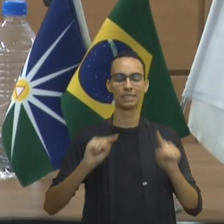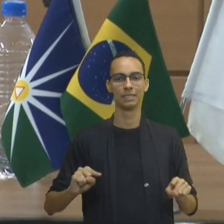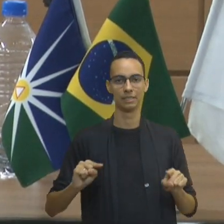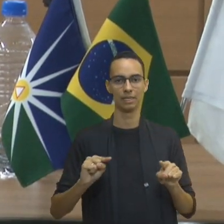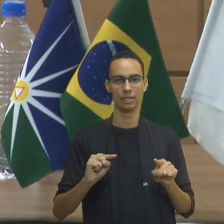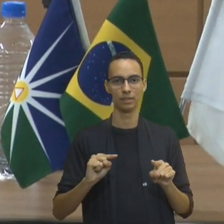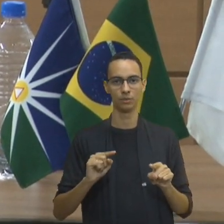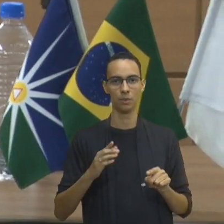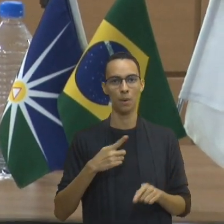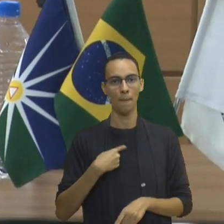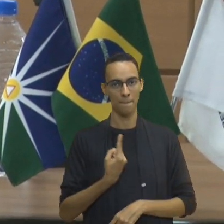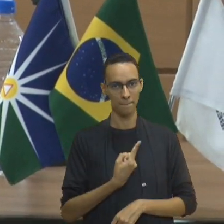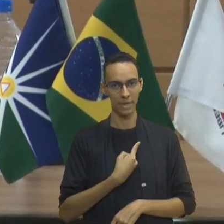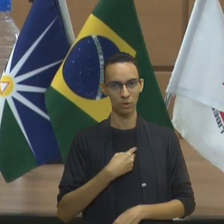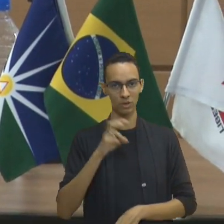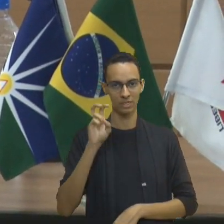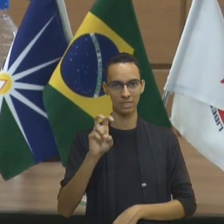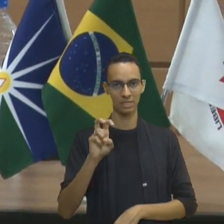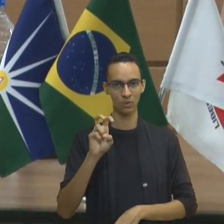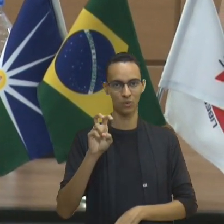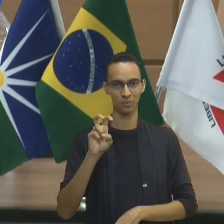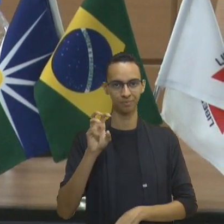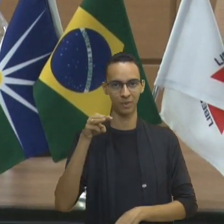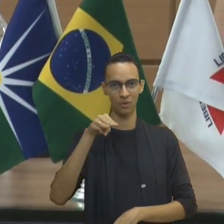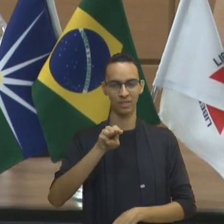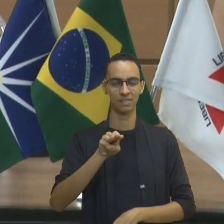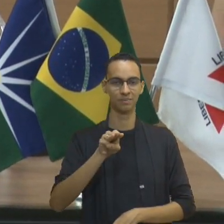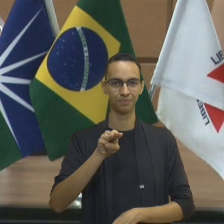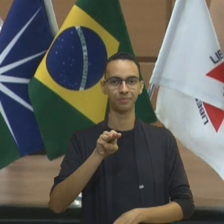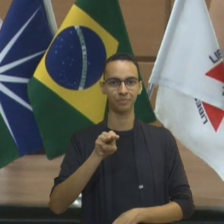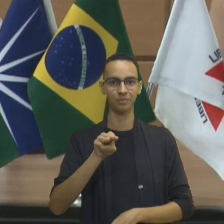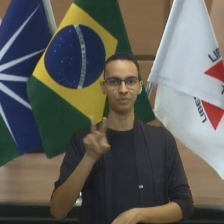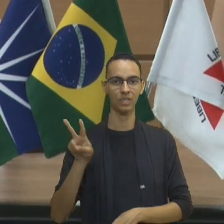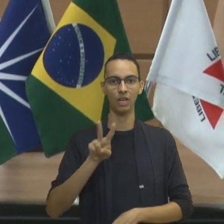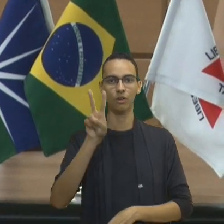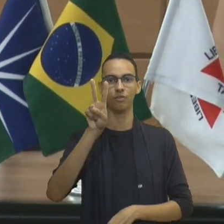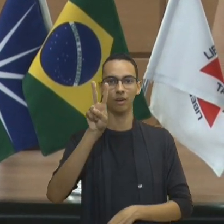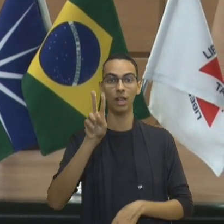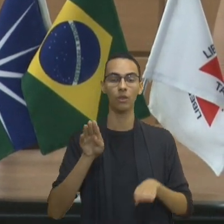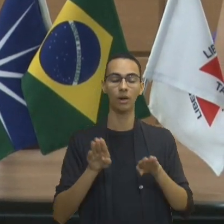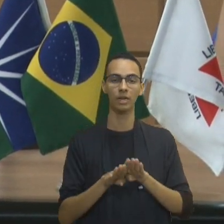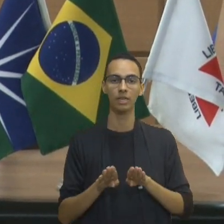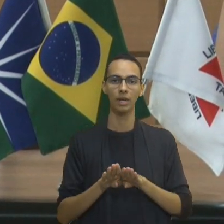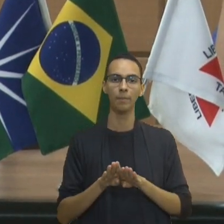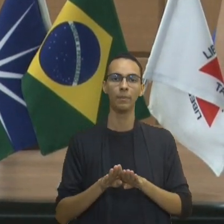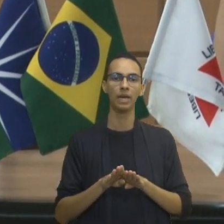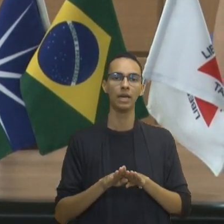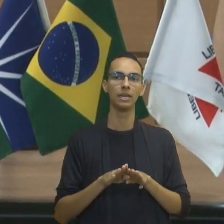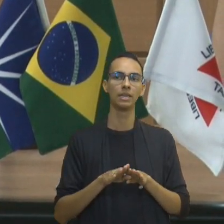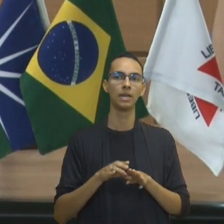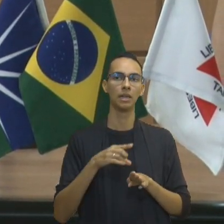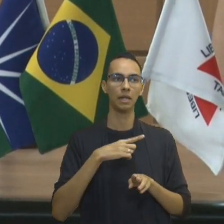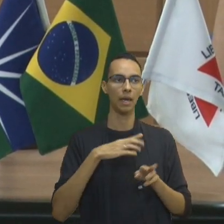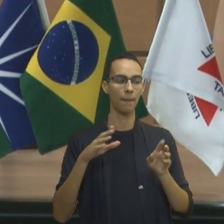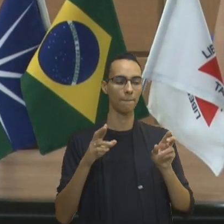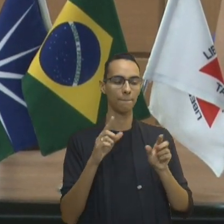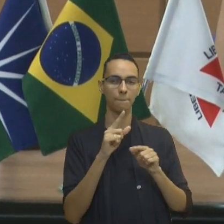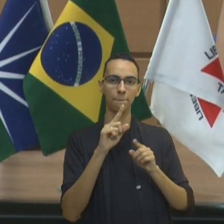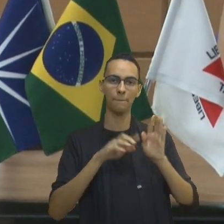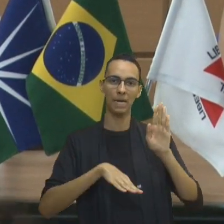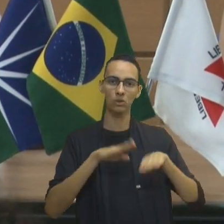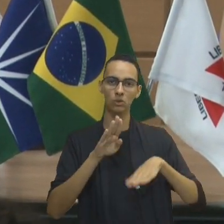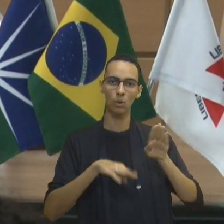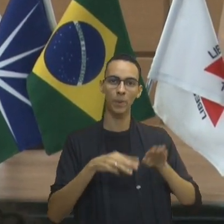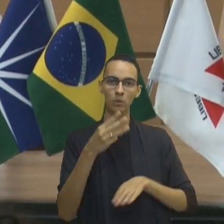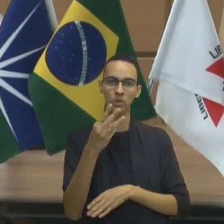nosso caso, de 5 milhões, e um valor contingenciado, que está em torno de 30%. Então, com